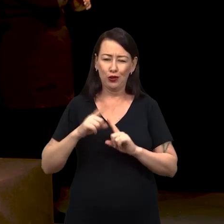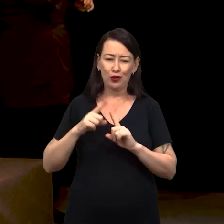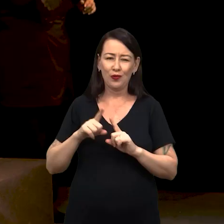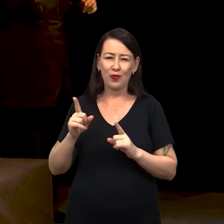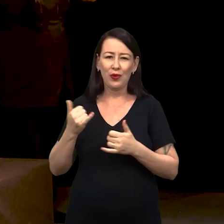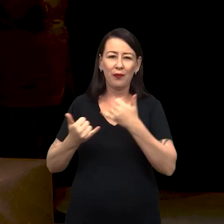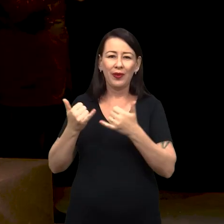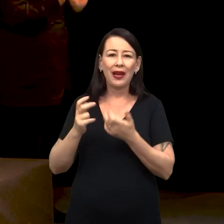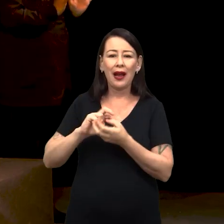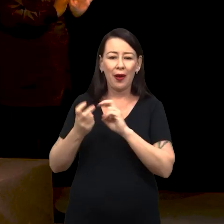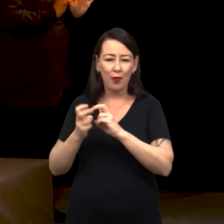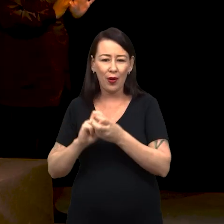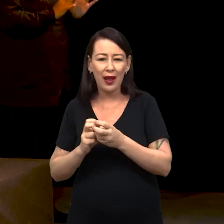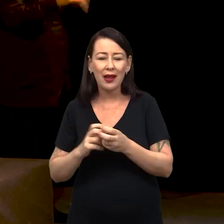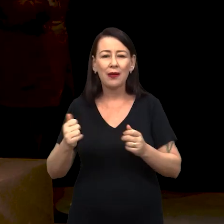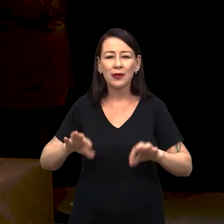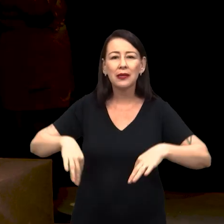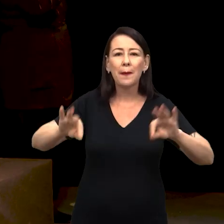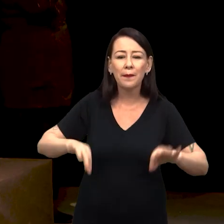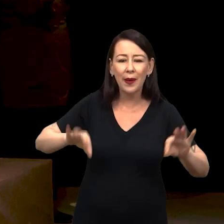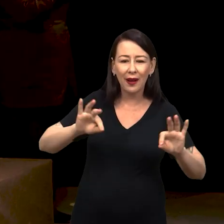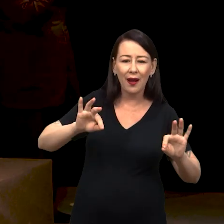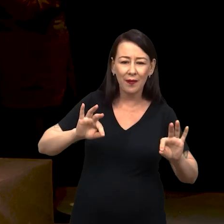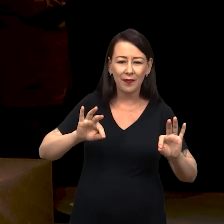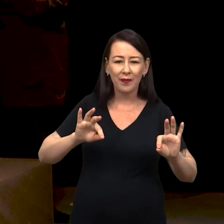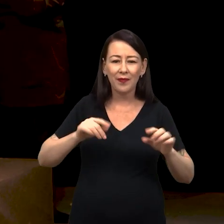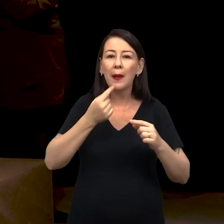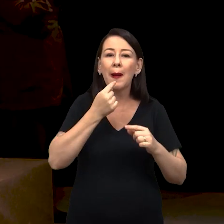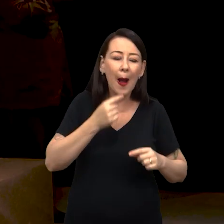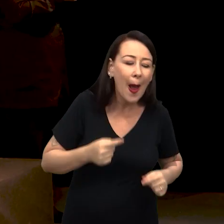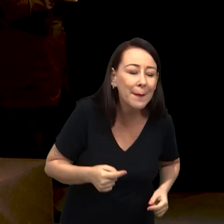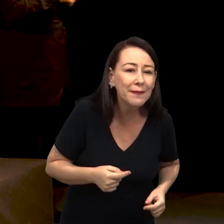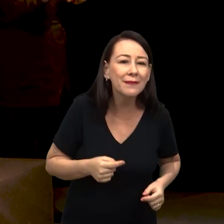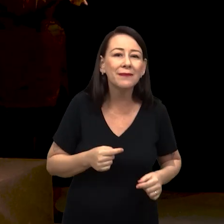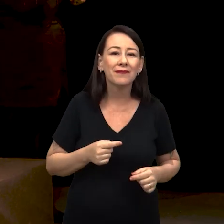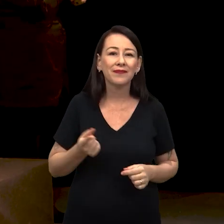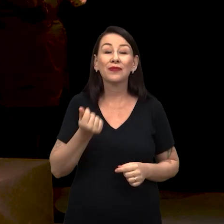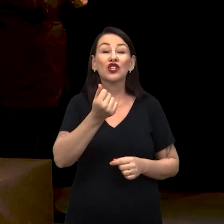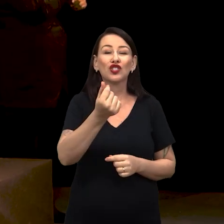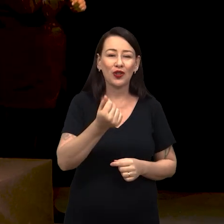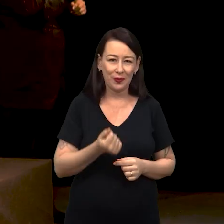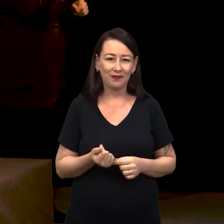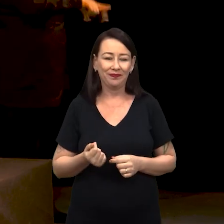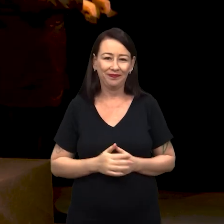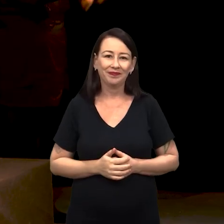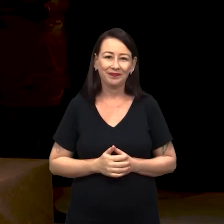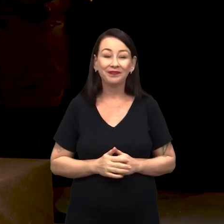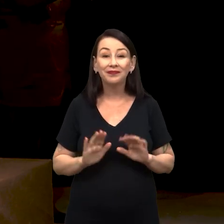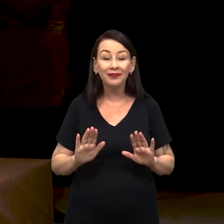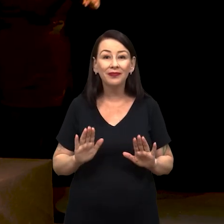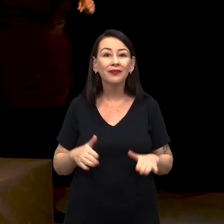fico. Né? É uma brincadeira na capoeira que você tem que pegar o lenço com o bico, com a boca. Né? O lenço não, o